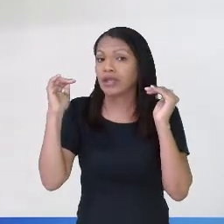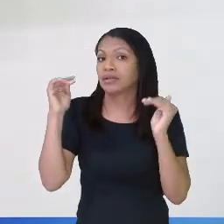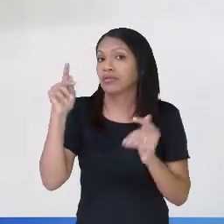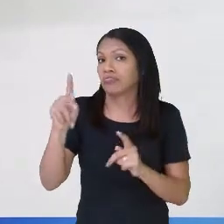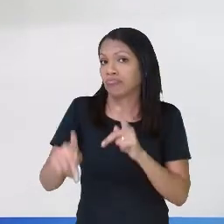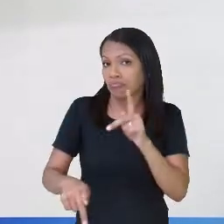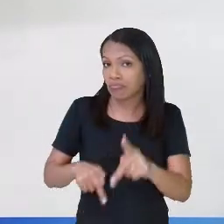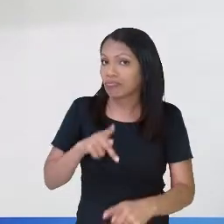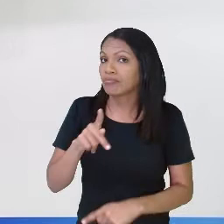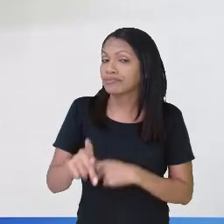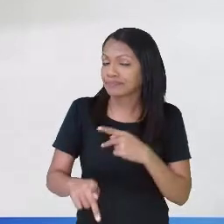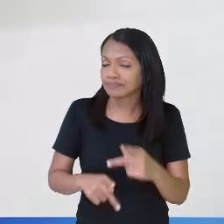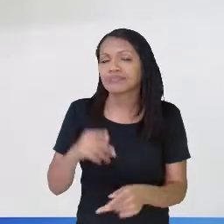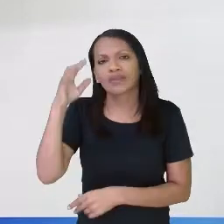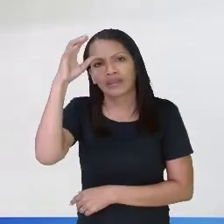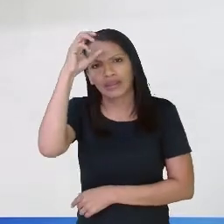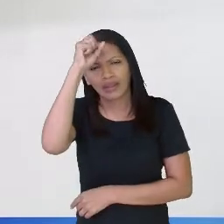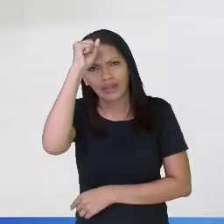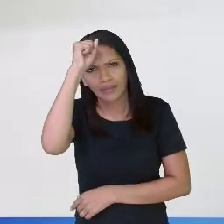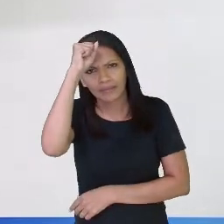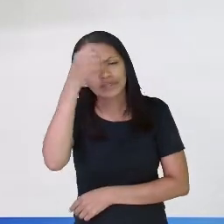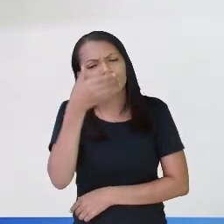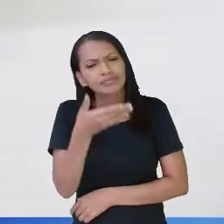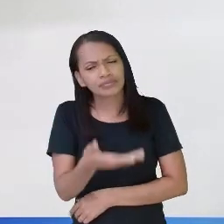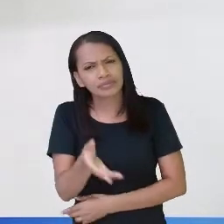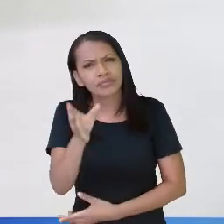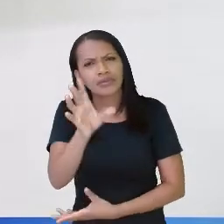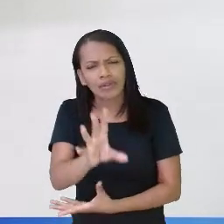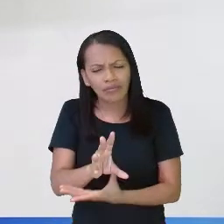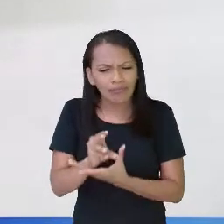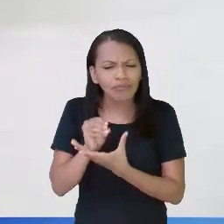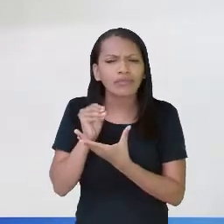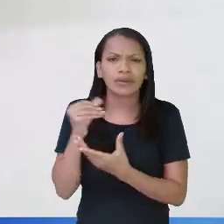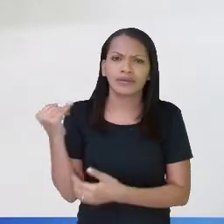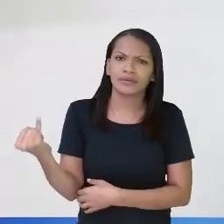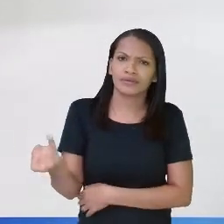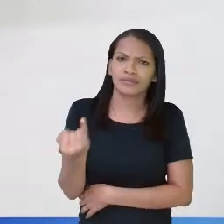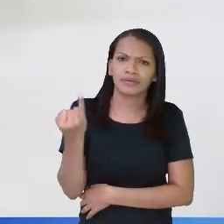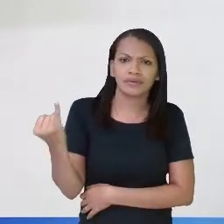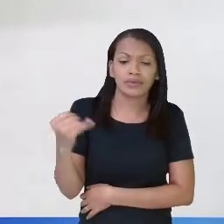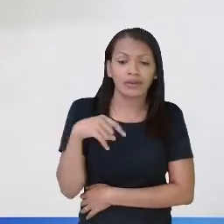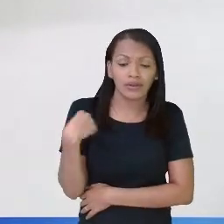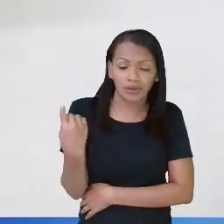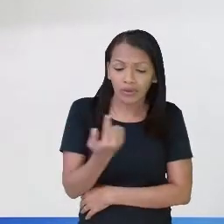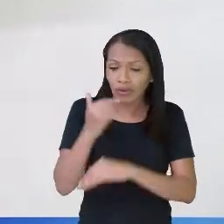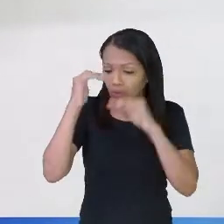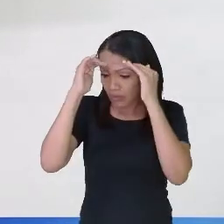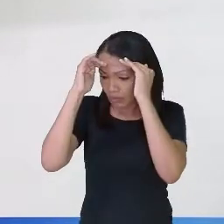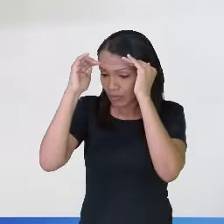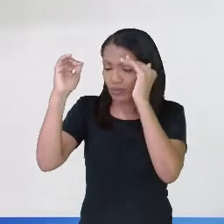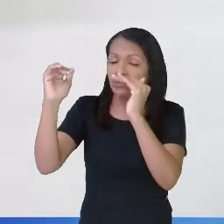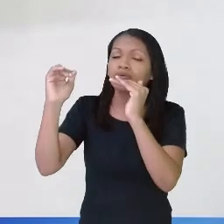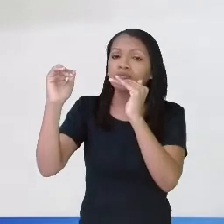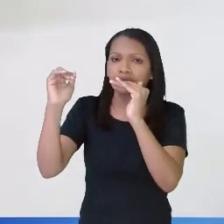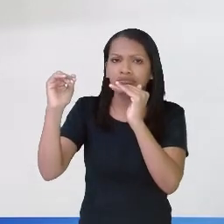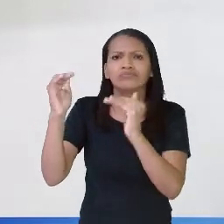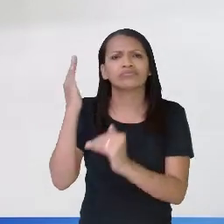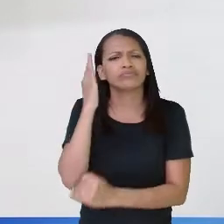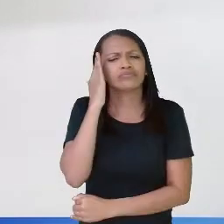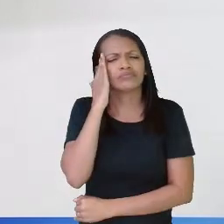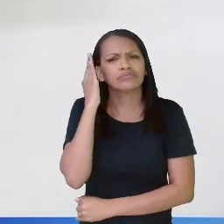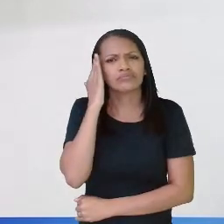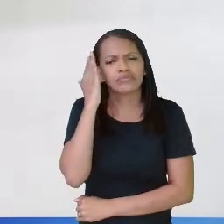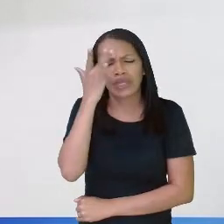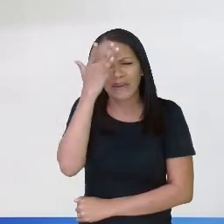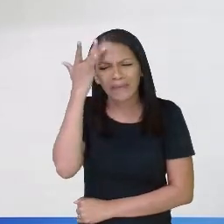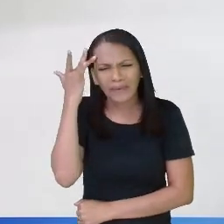é? Aprender aí com os indígenas isso aí que é muito importante. Nós respeitarmos, nós ouvirmos as pessoas